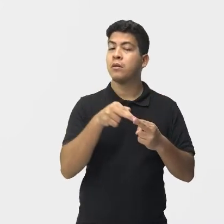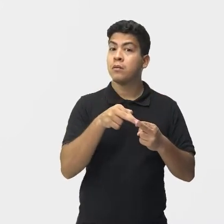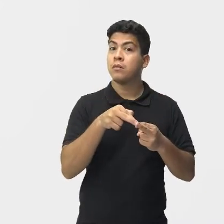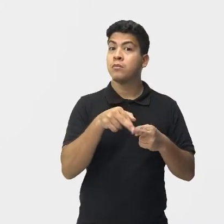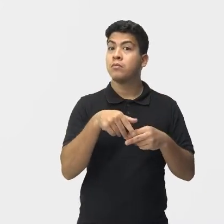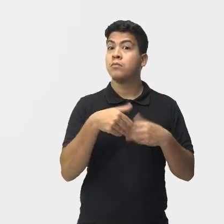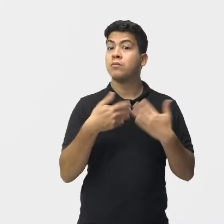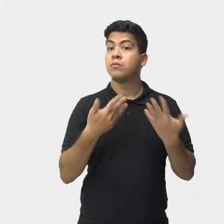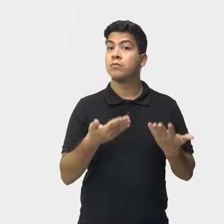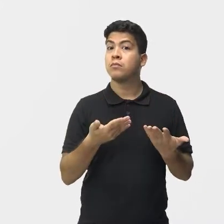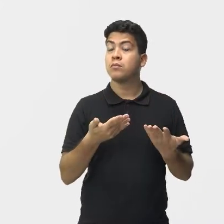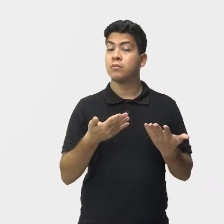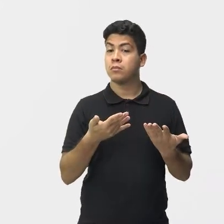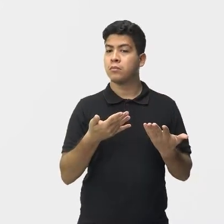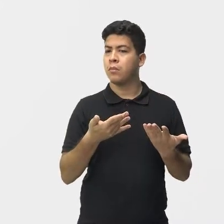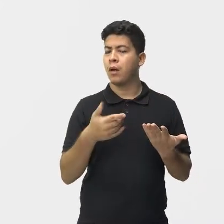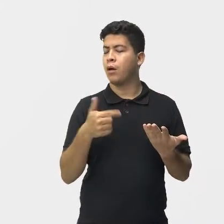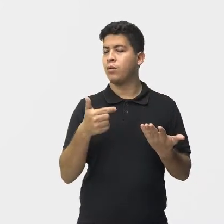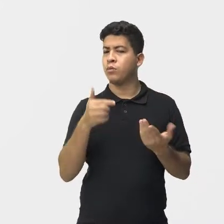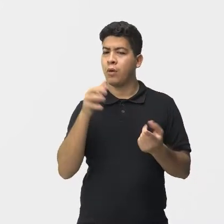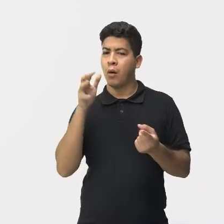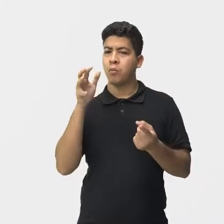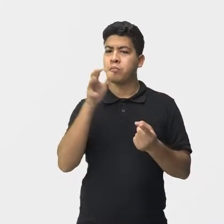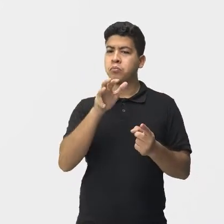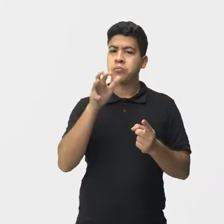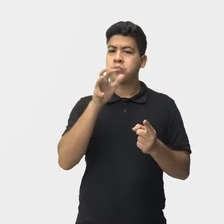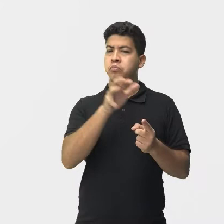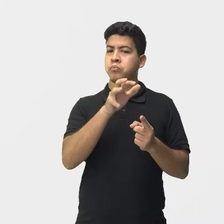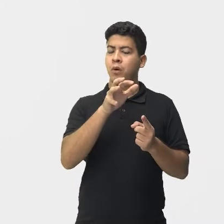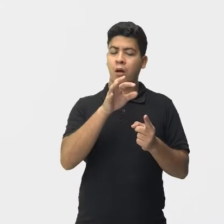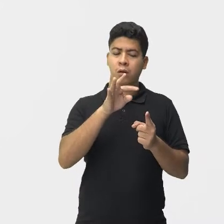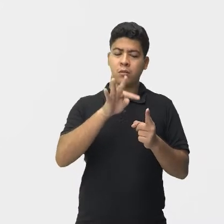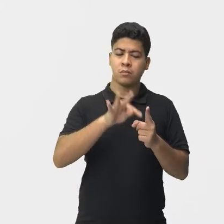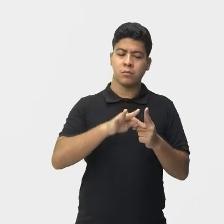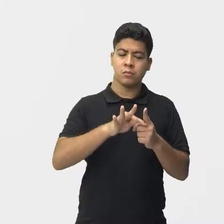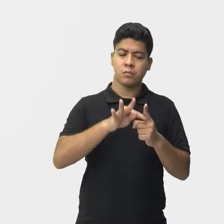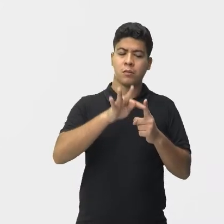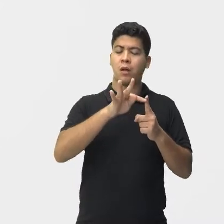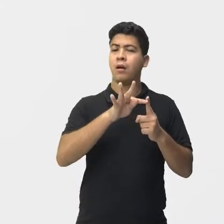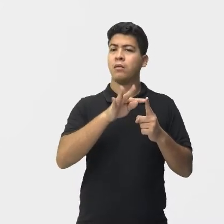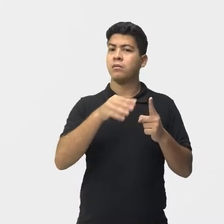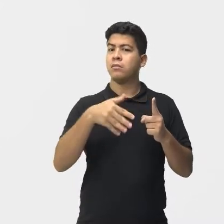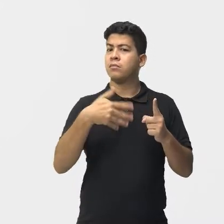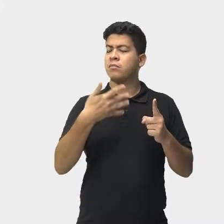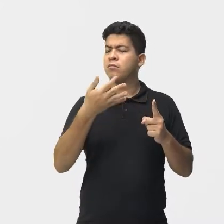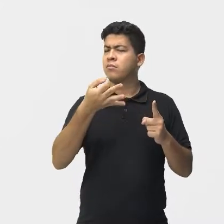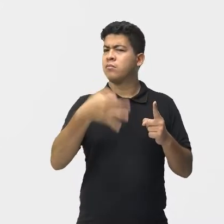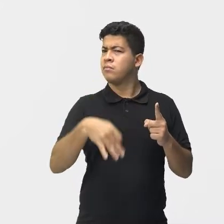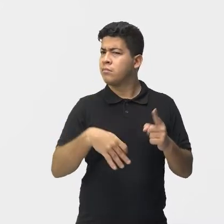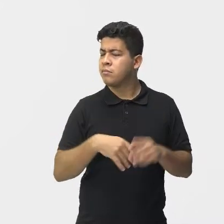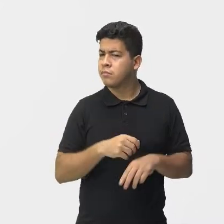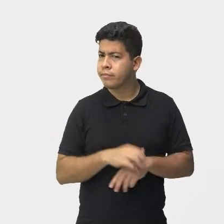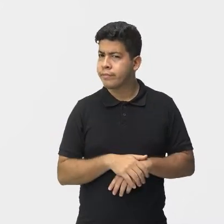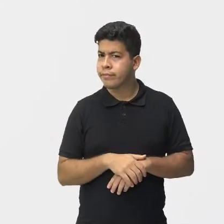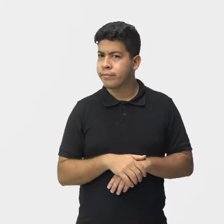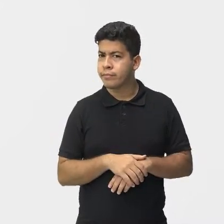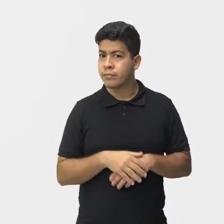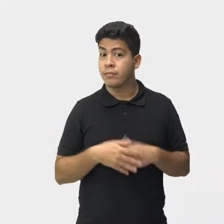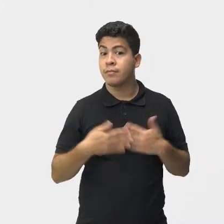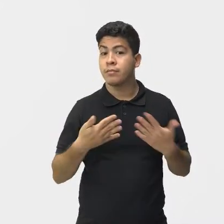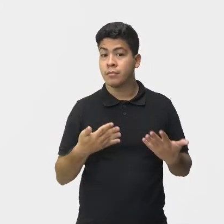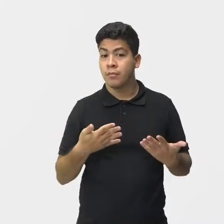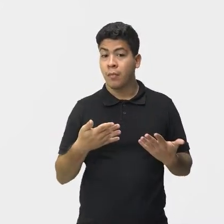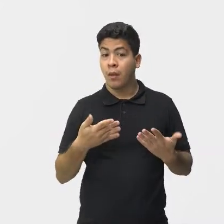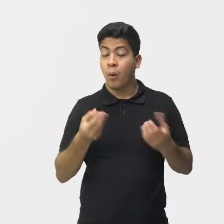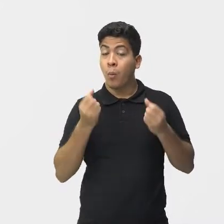sem influência de diferenças de temperatura. E aí o trabalho pode ser interno,